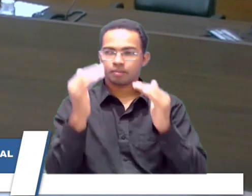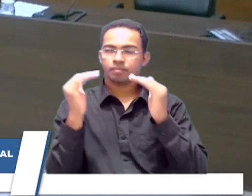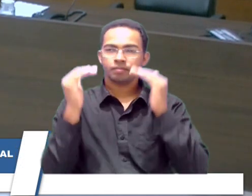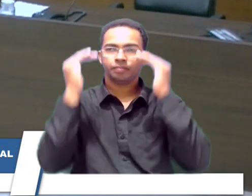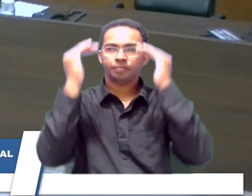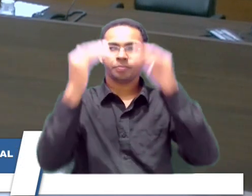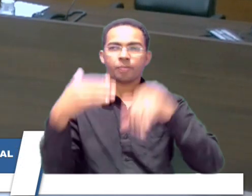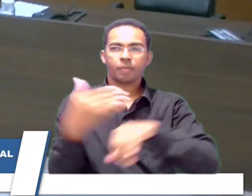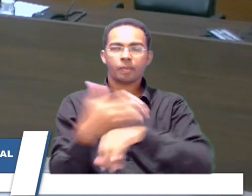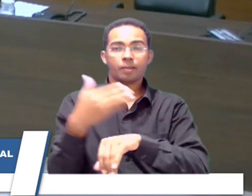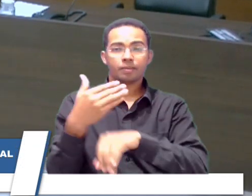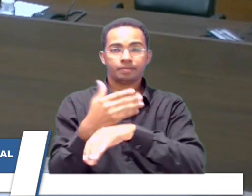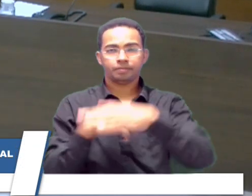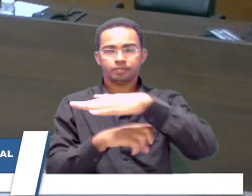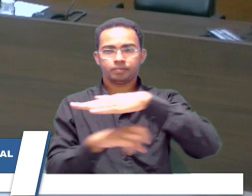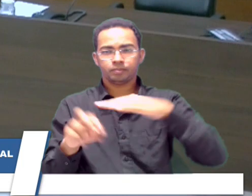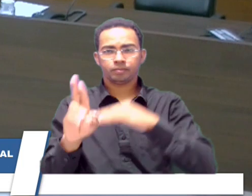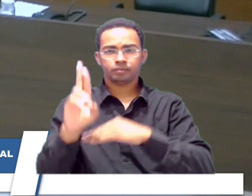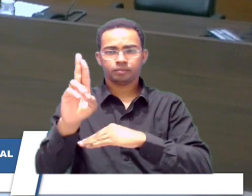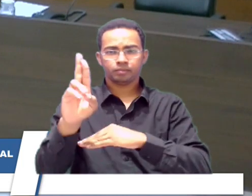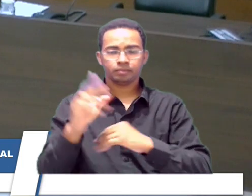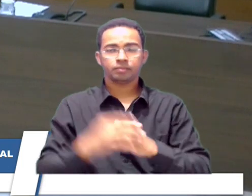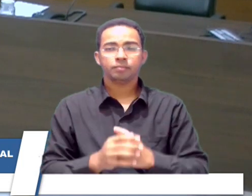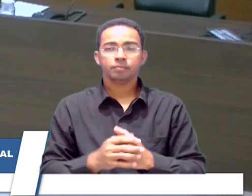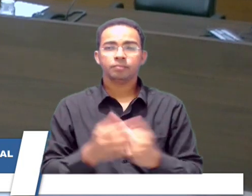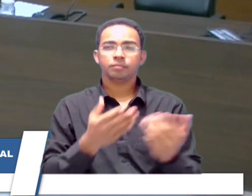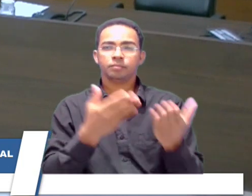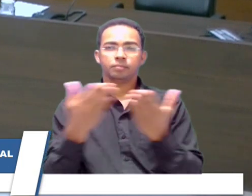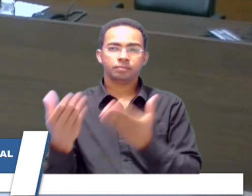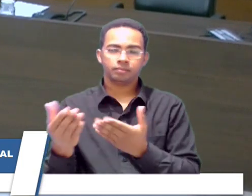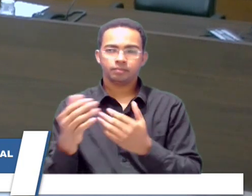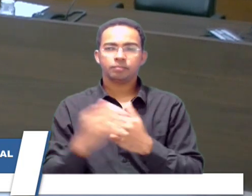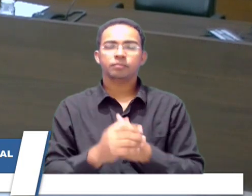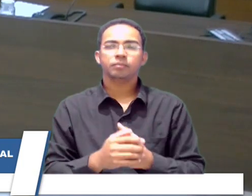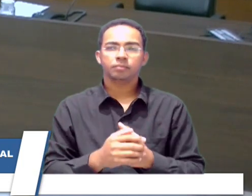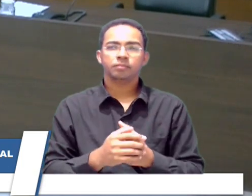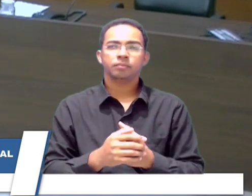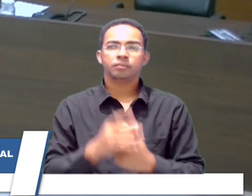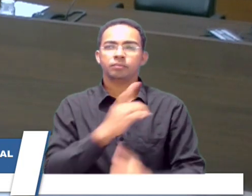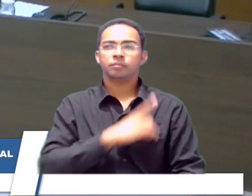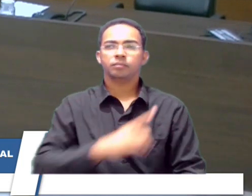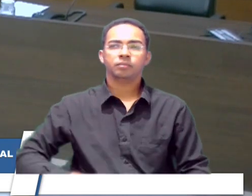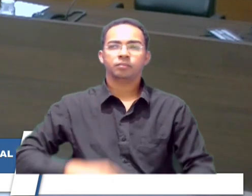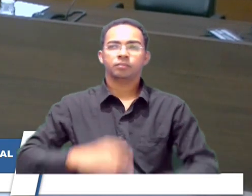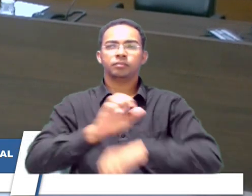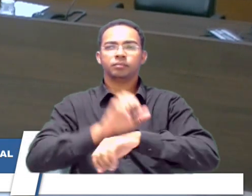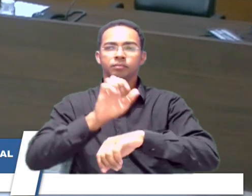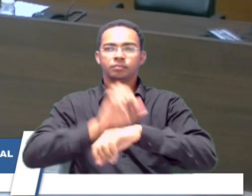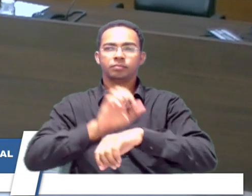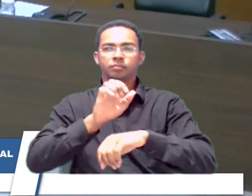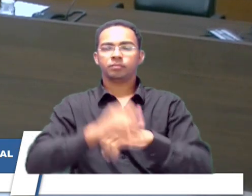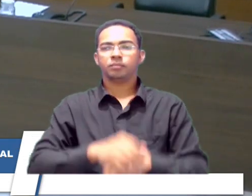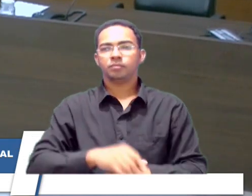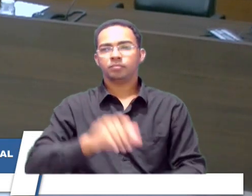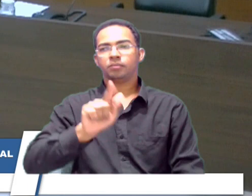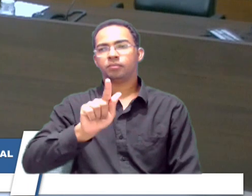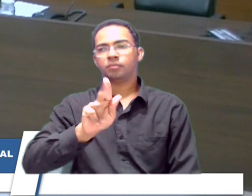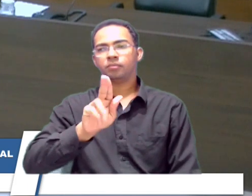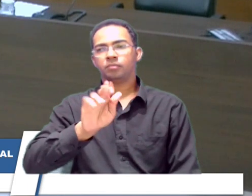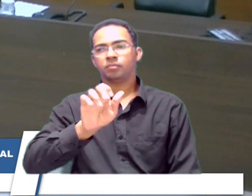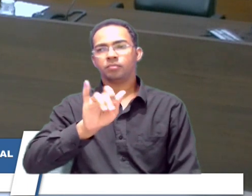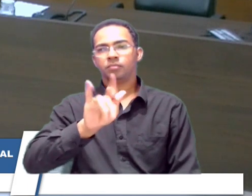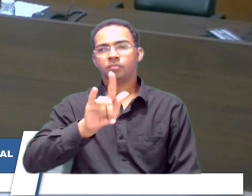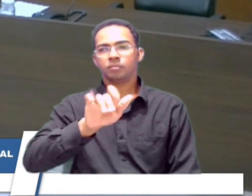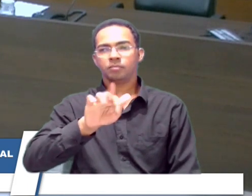mesa. Quero chamar o deputado estadual, Guilherme Cortez,